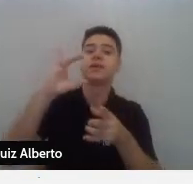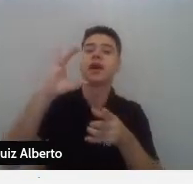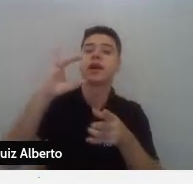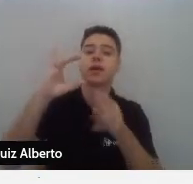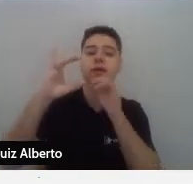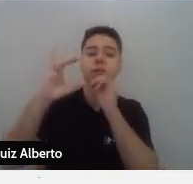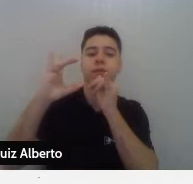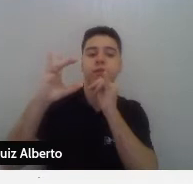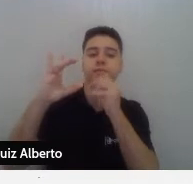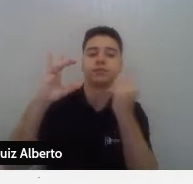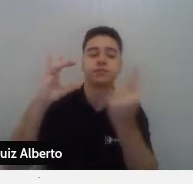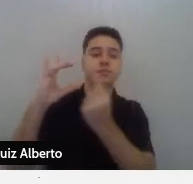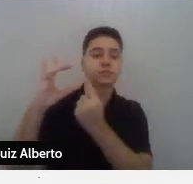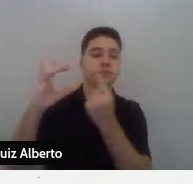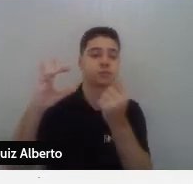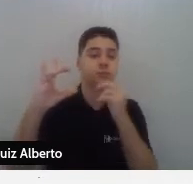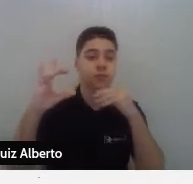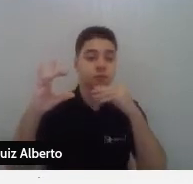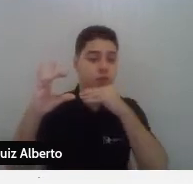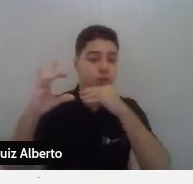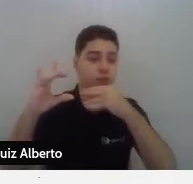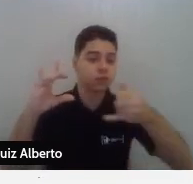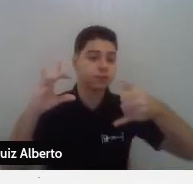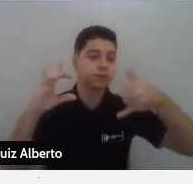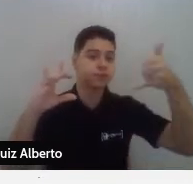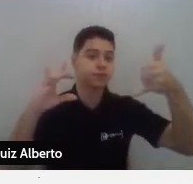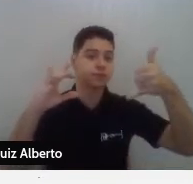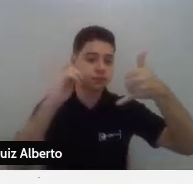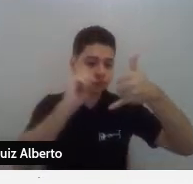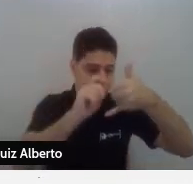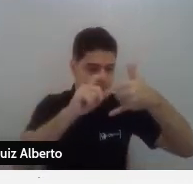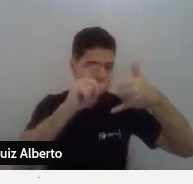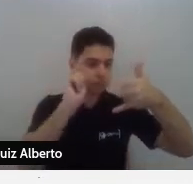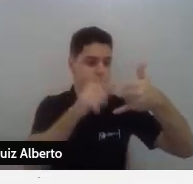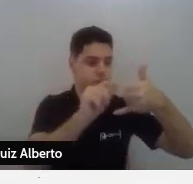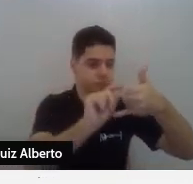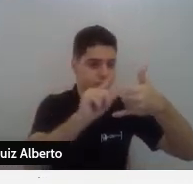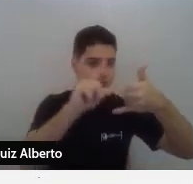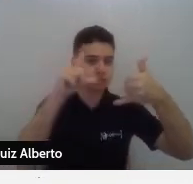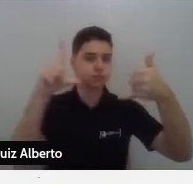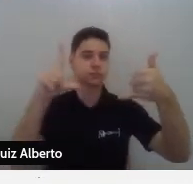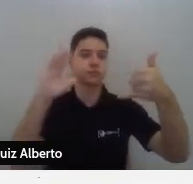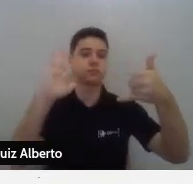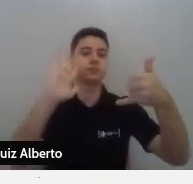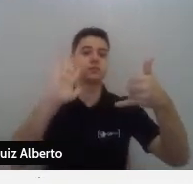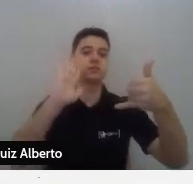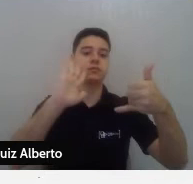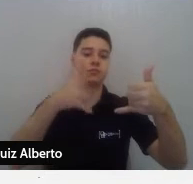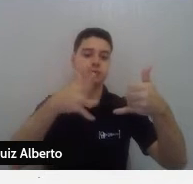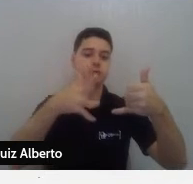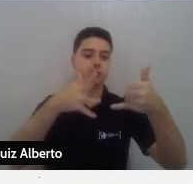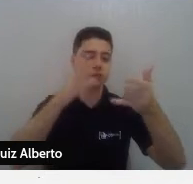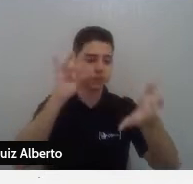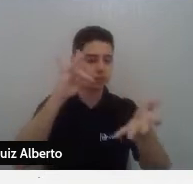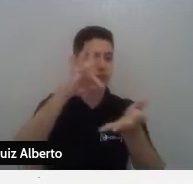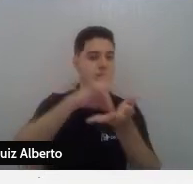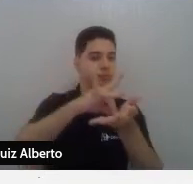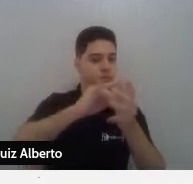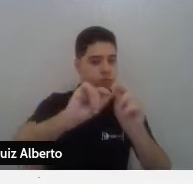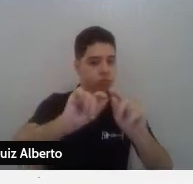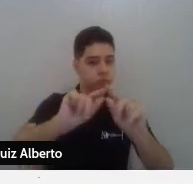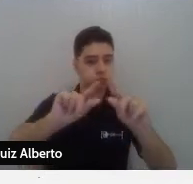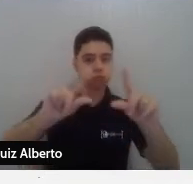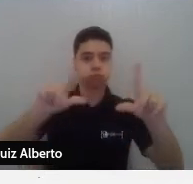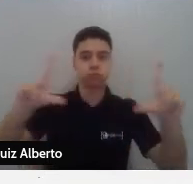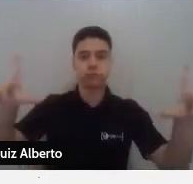a gente pega o celular, abre a câmera, põe o filtro, aquilo já é uma realidade aumentada. Porque a gente